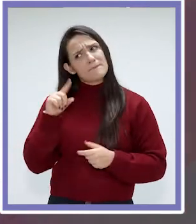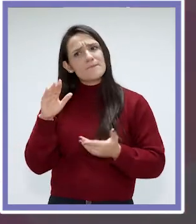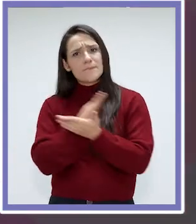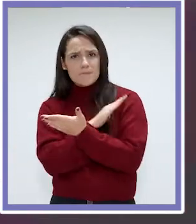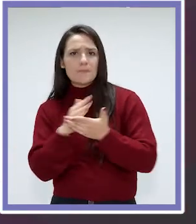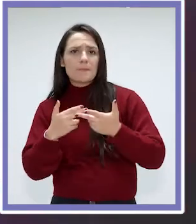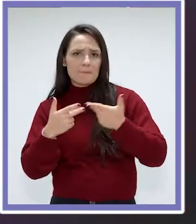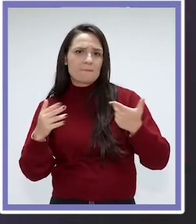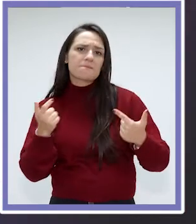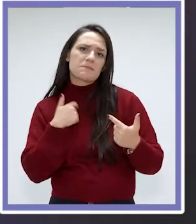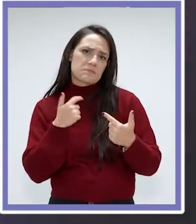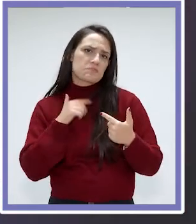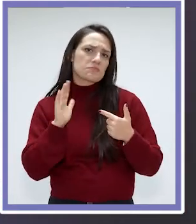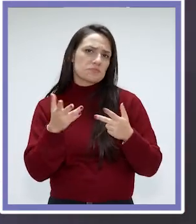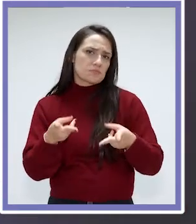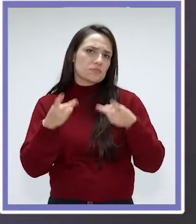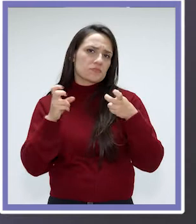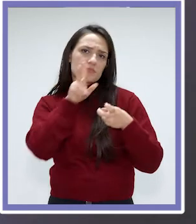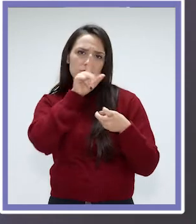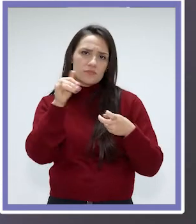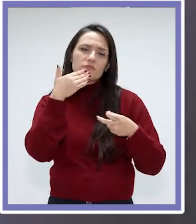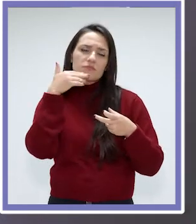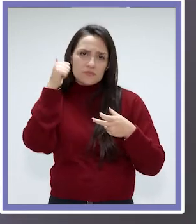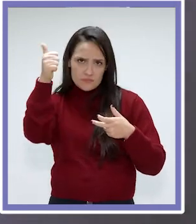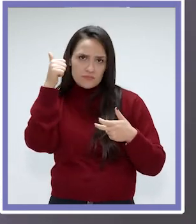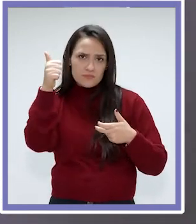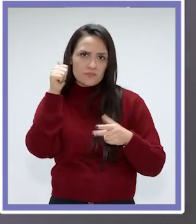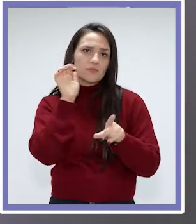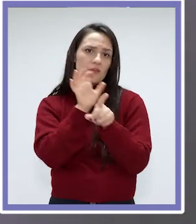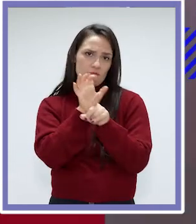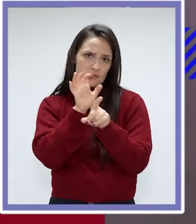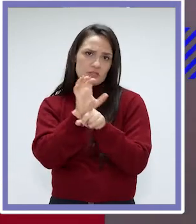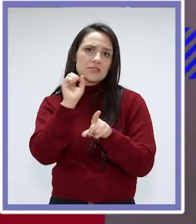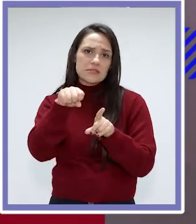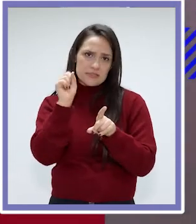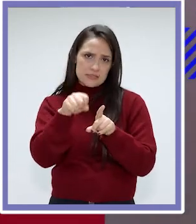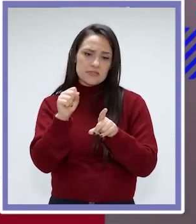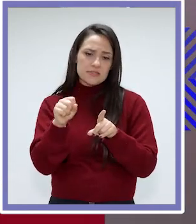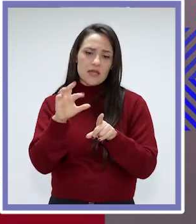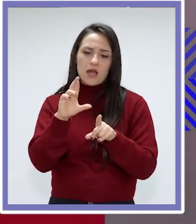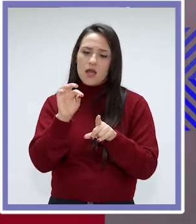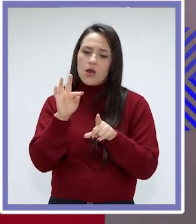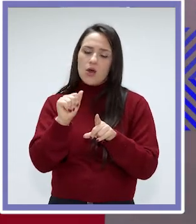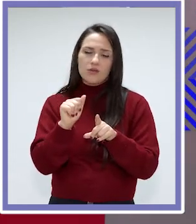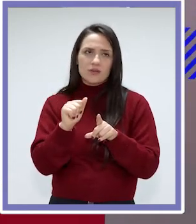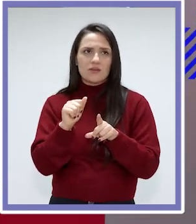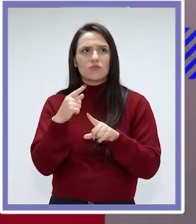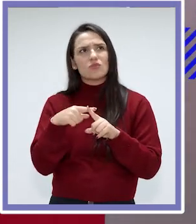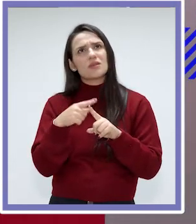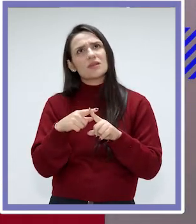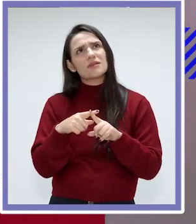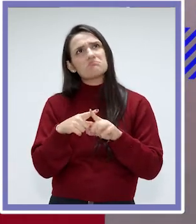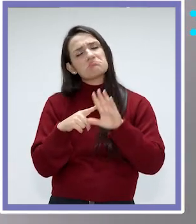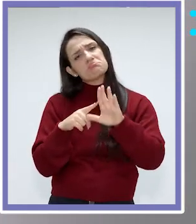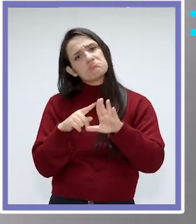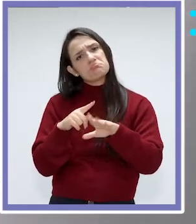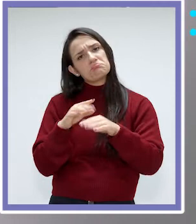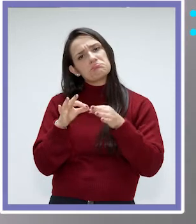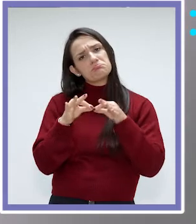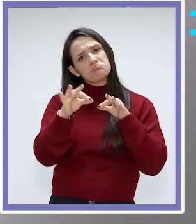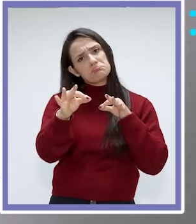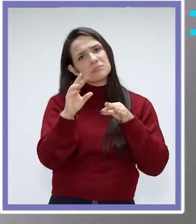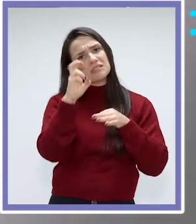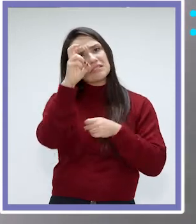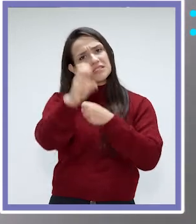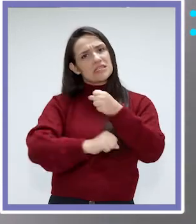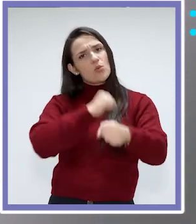essas são algumas das questões que a gente tem em relação a um cenário que daqui a